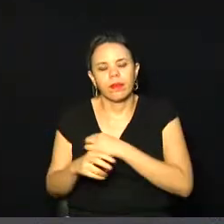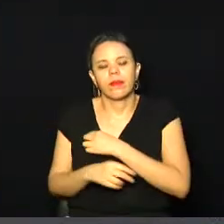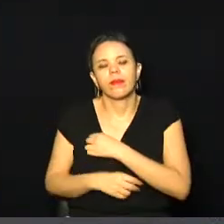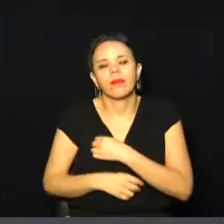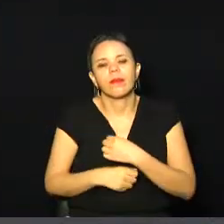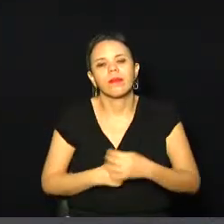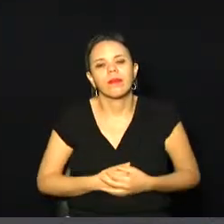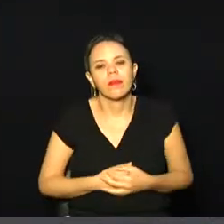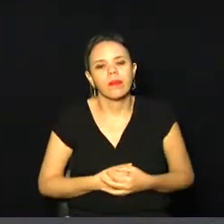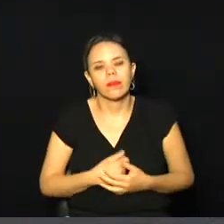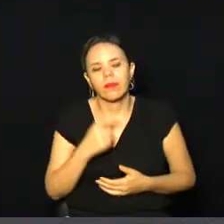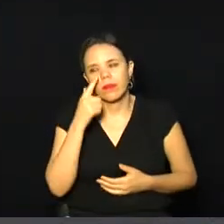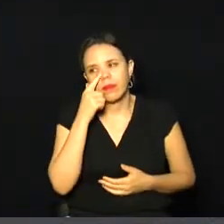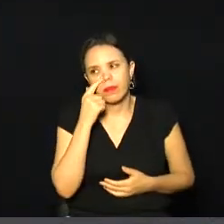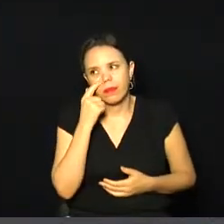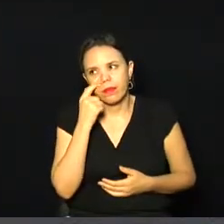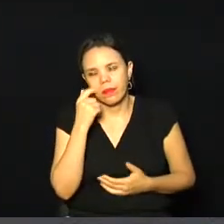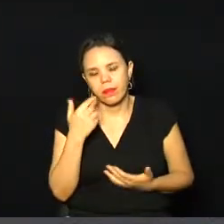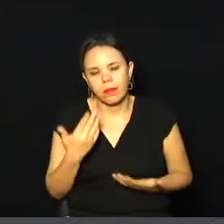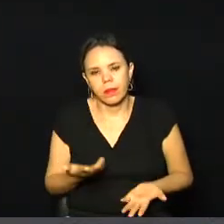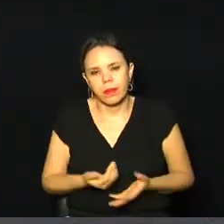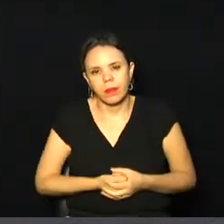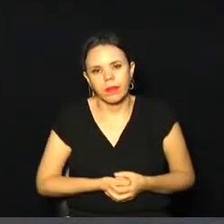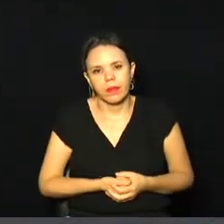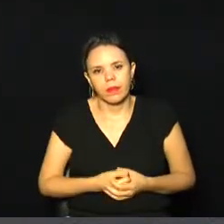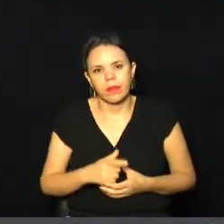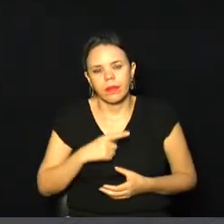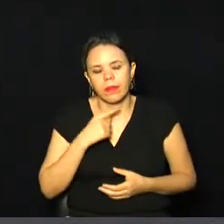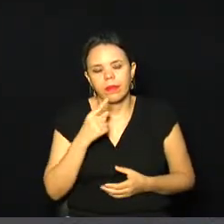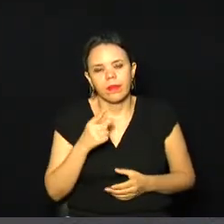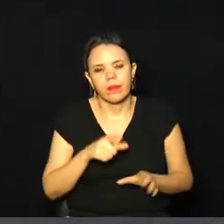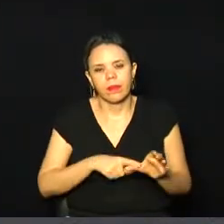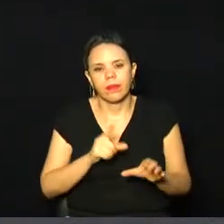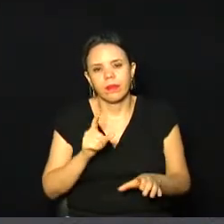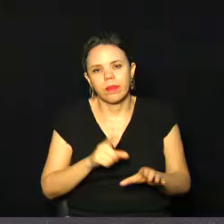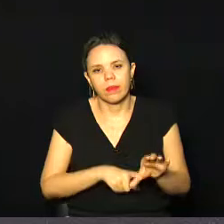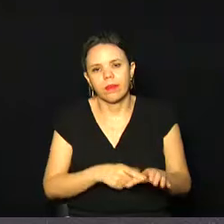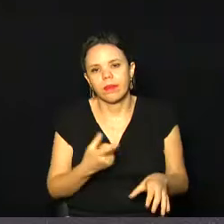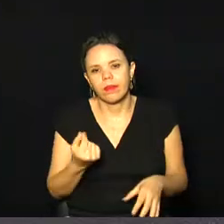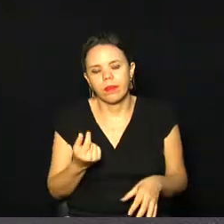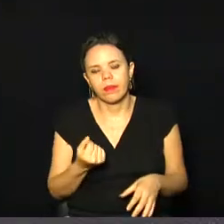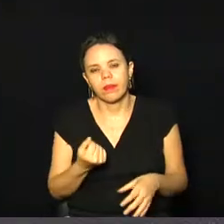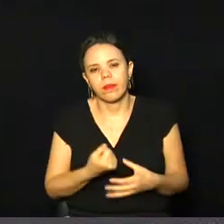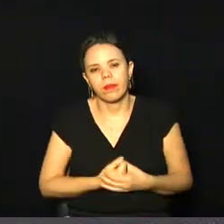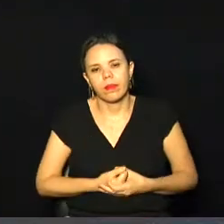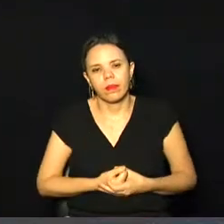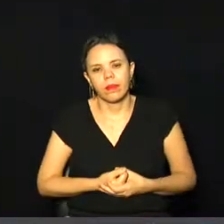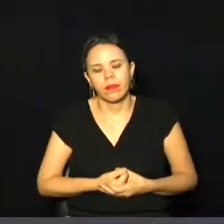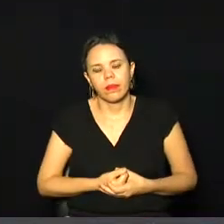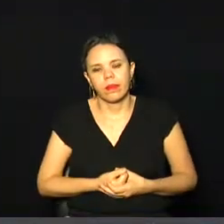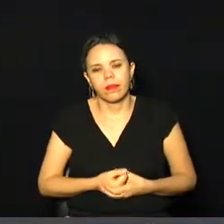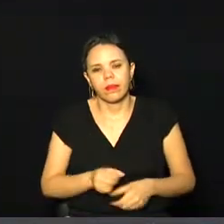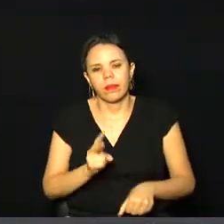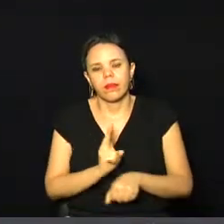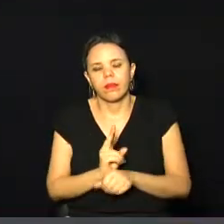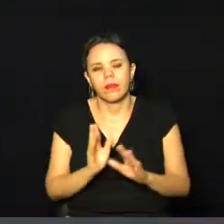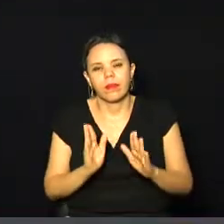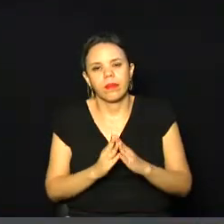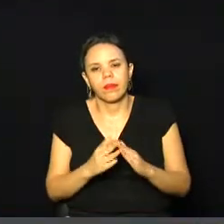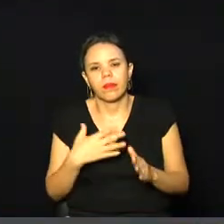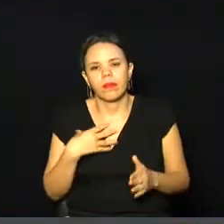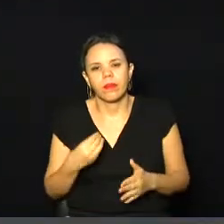né? Abusivo. Então, assim, eu tenho essa questão de dependência financeira. Então, eu cuidei da casa, cuidei